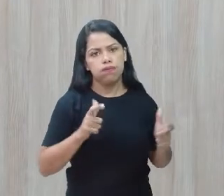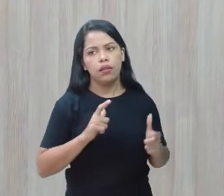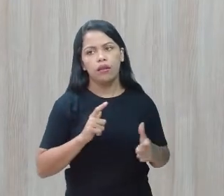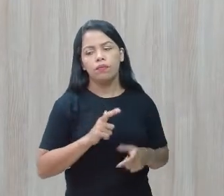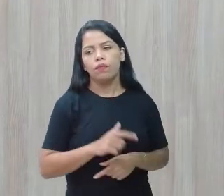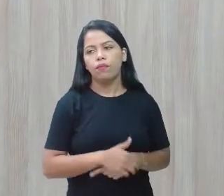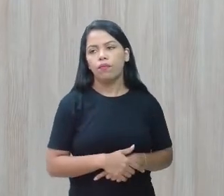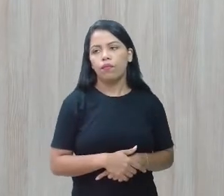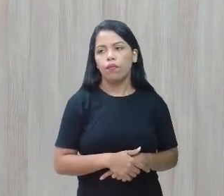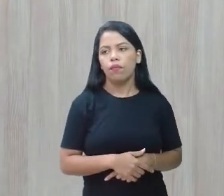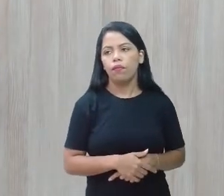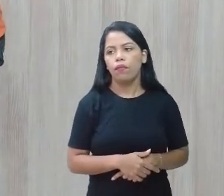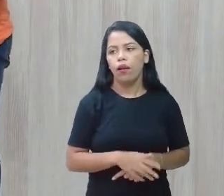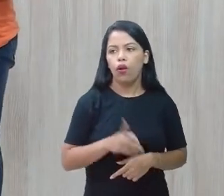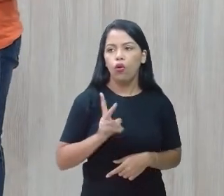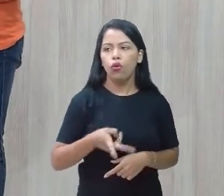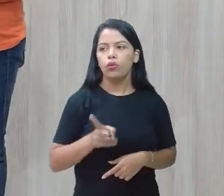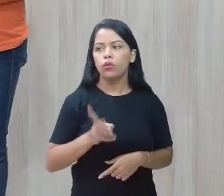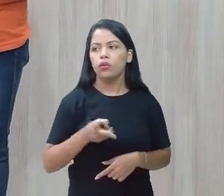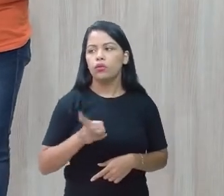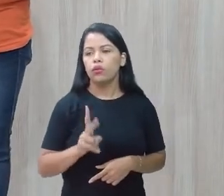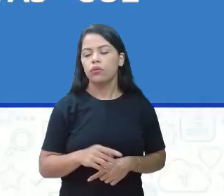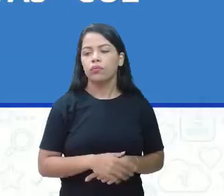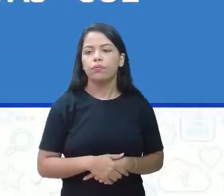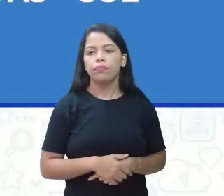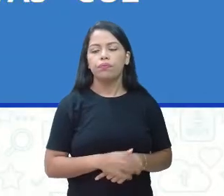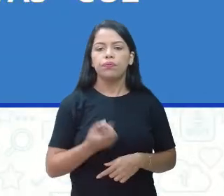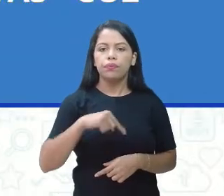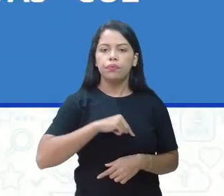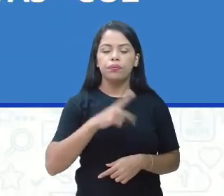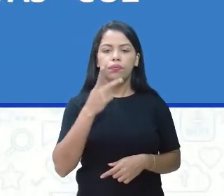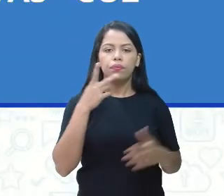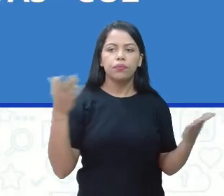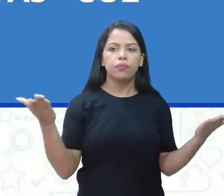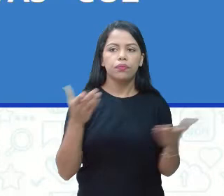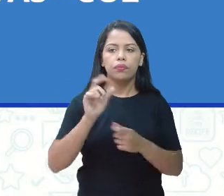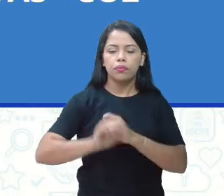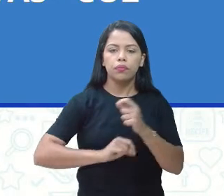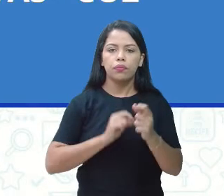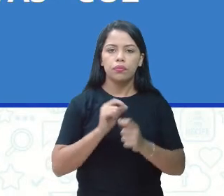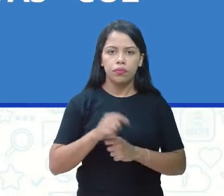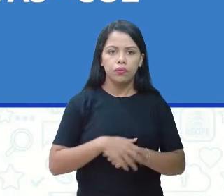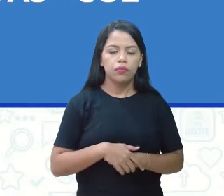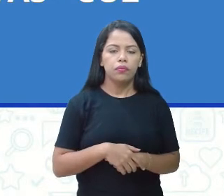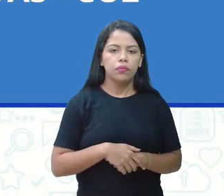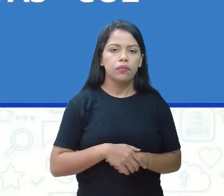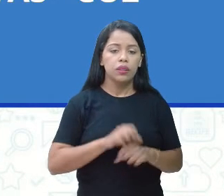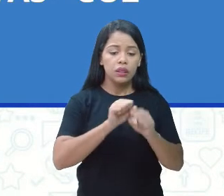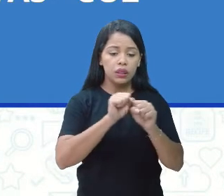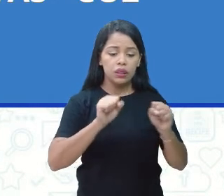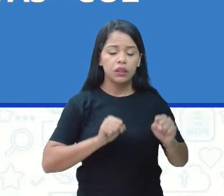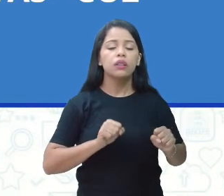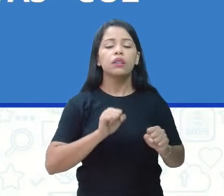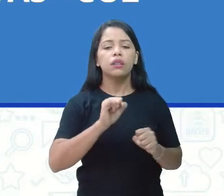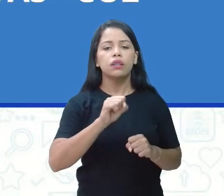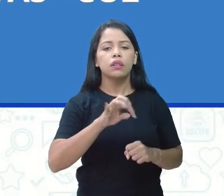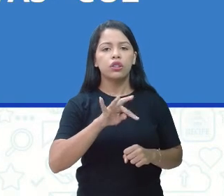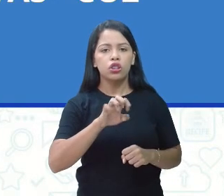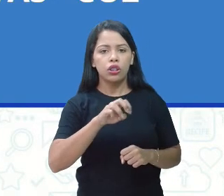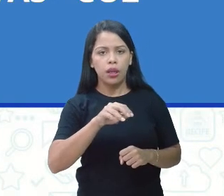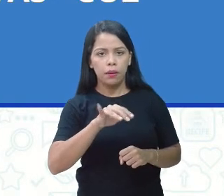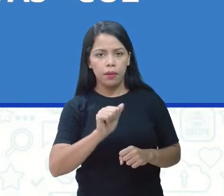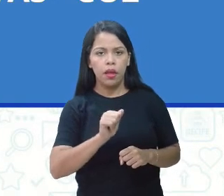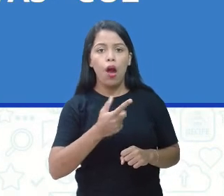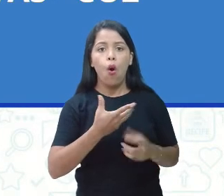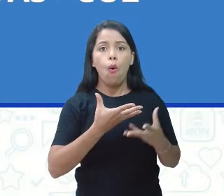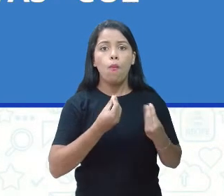gasosas. Na continuação, a gente vai falar agora de circulação sistêmica ou grande circulação.